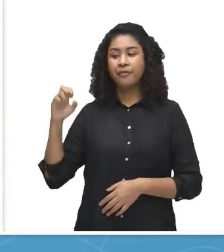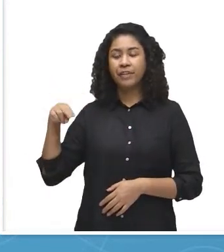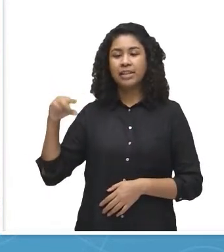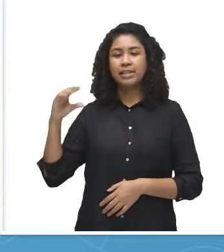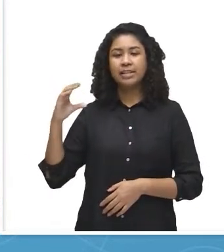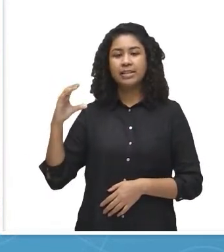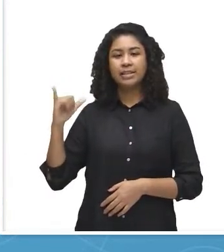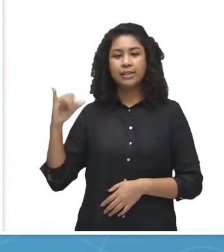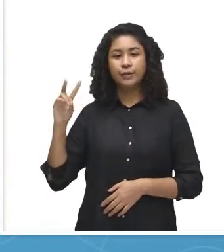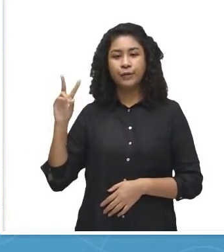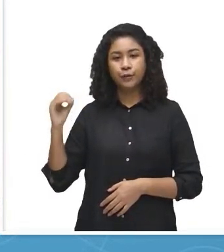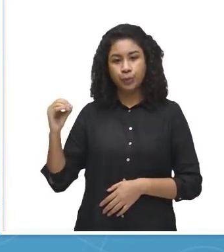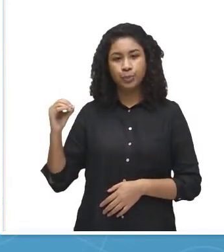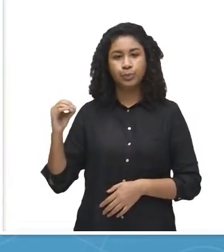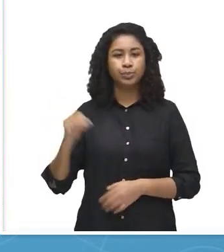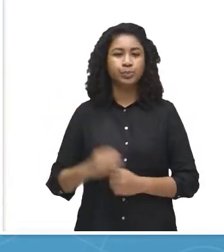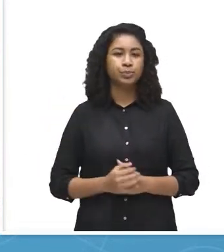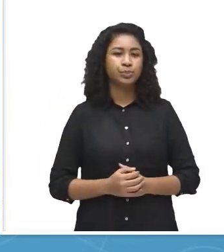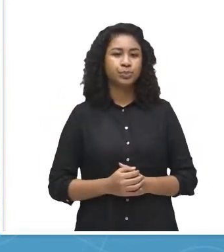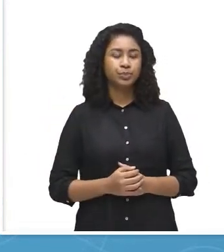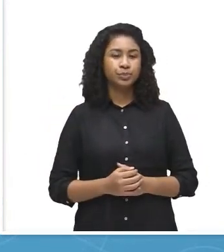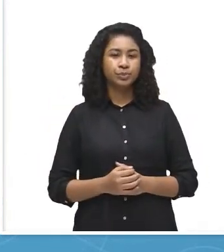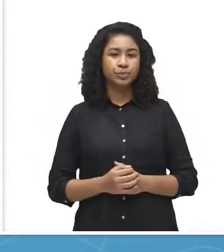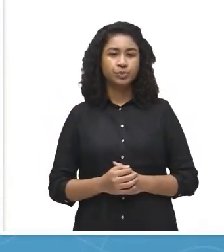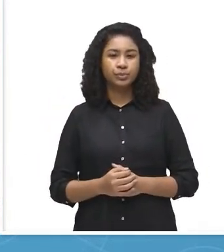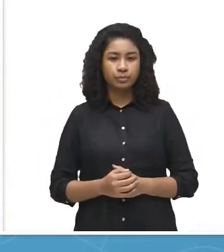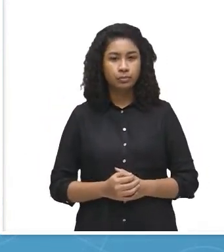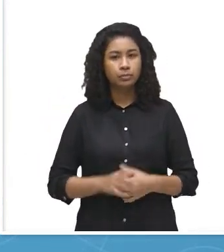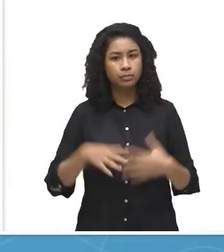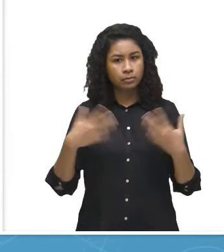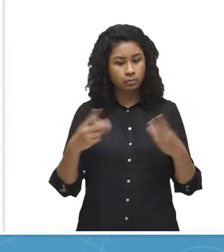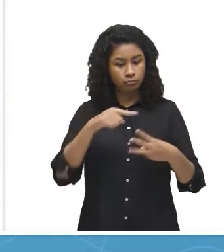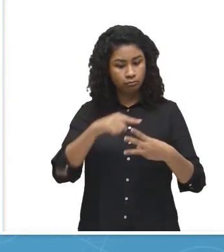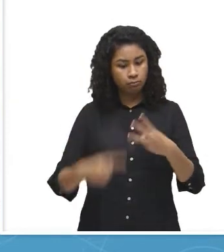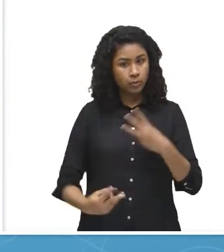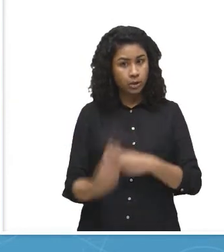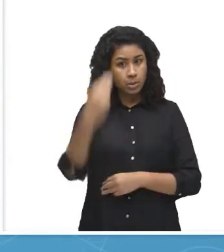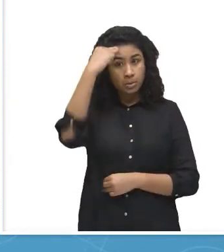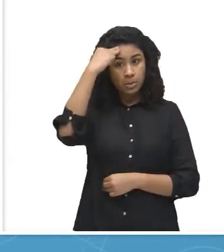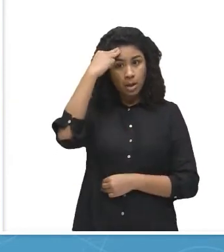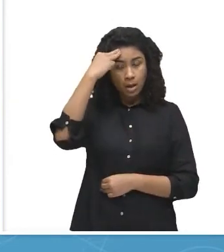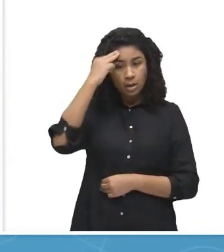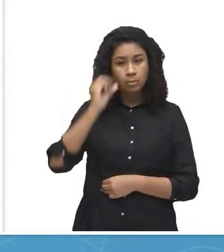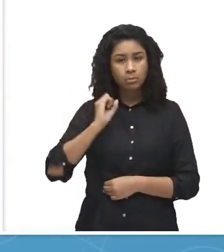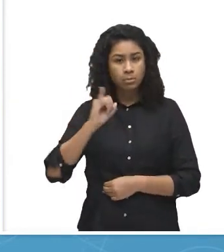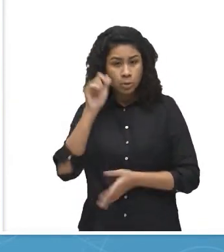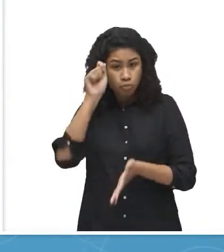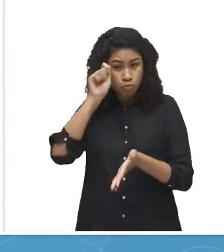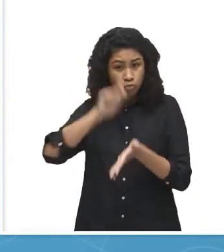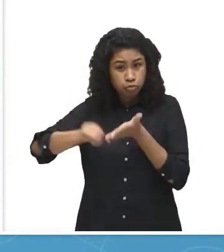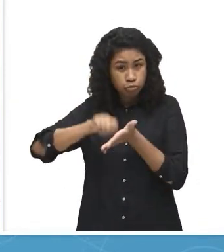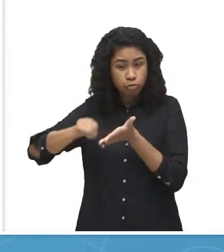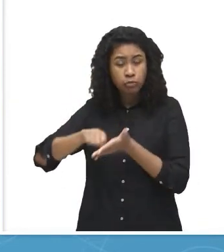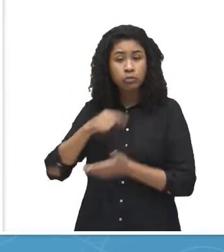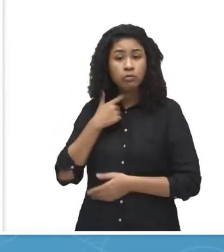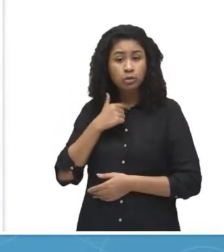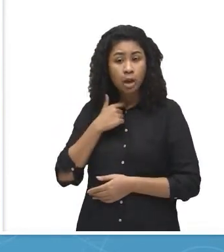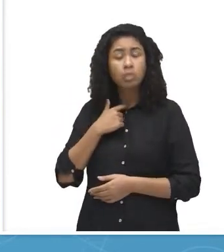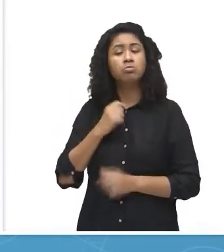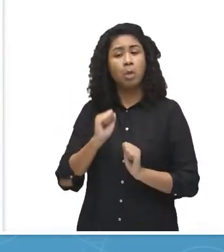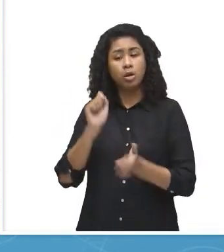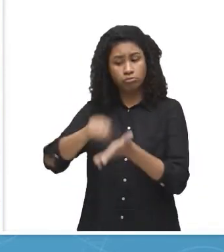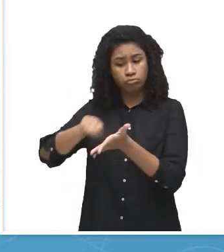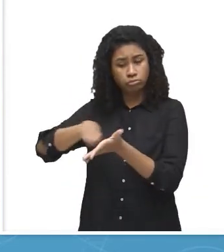Primeira Grande Guerra. Guardem aí na cabecinha de vocês, anotem se vocês julgarem necessário. As fases da Primeira